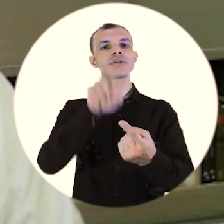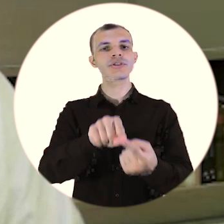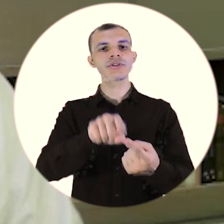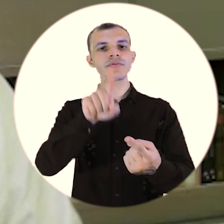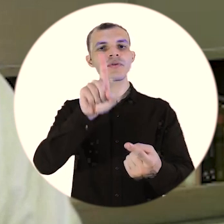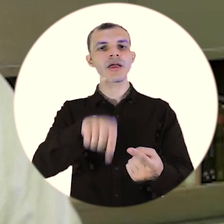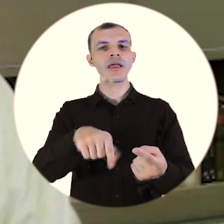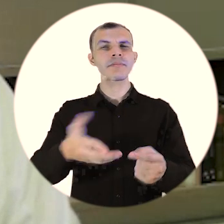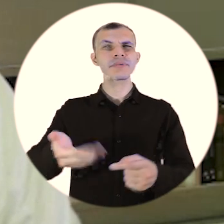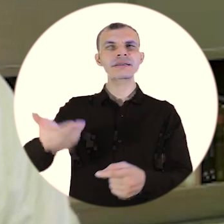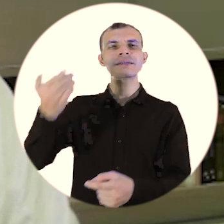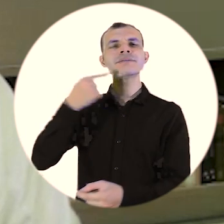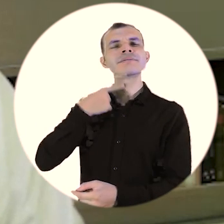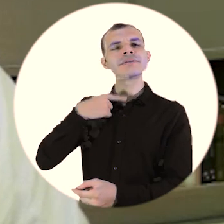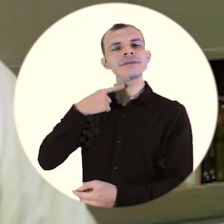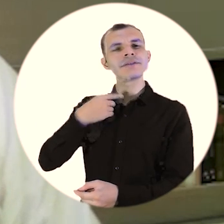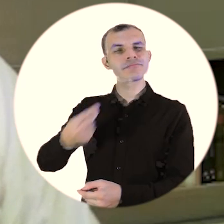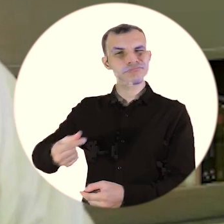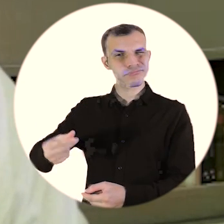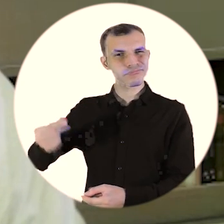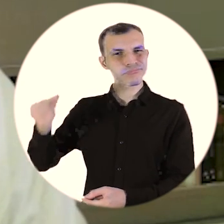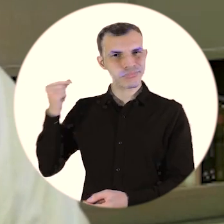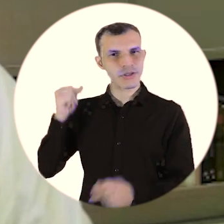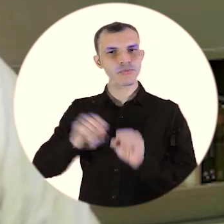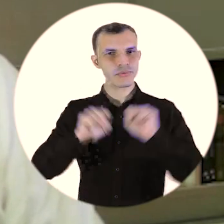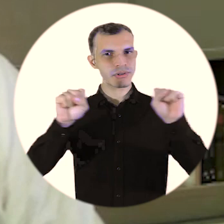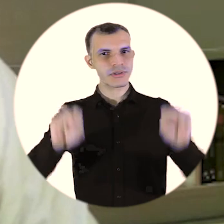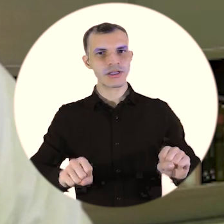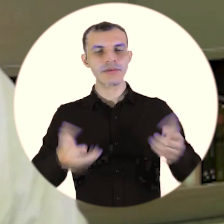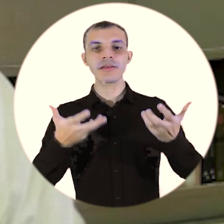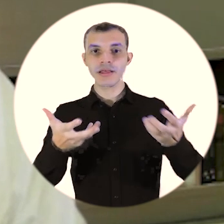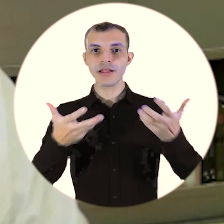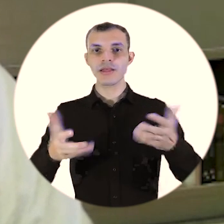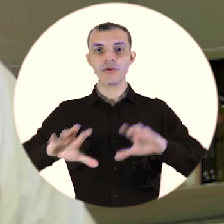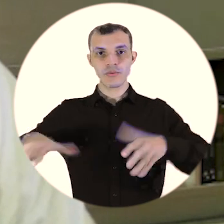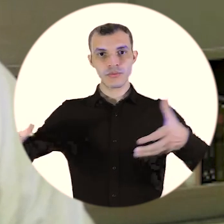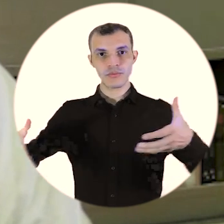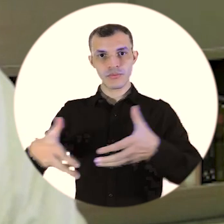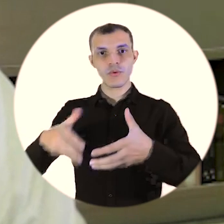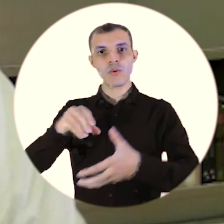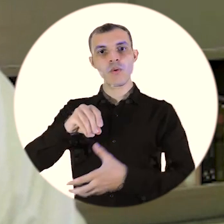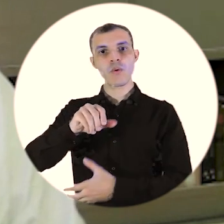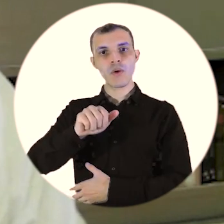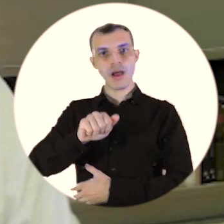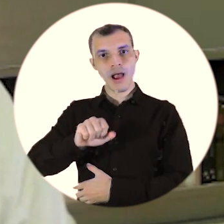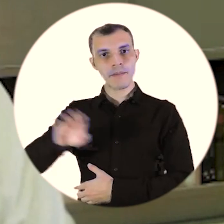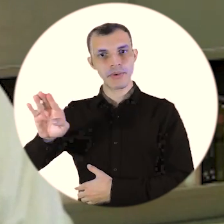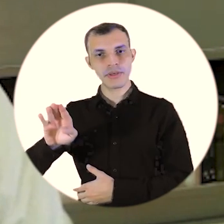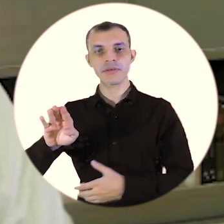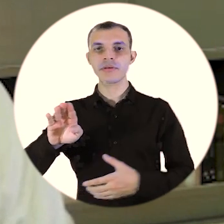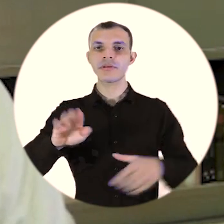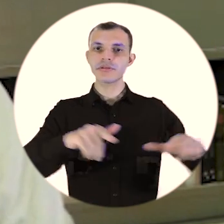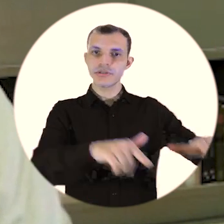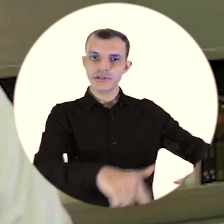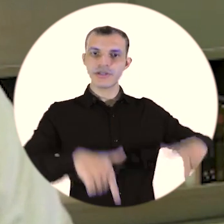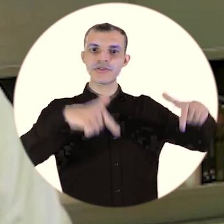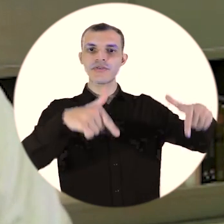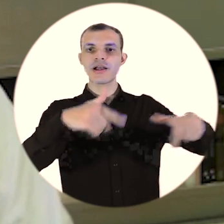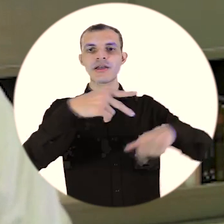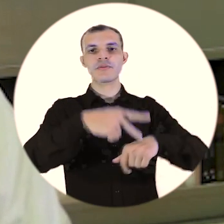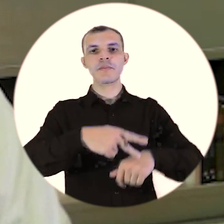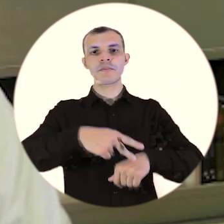vem atender um desejo antigo de todo o sistema, né, de permitir que a OAB pudesse certificar as